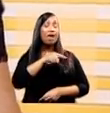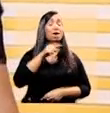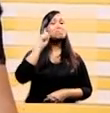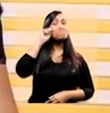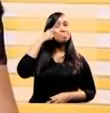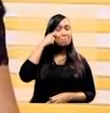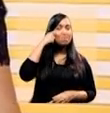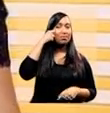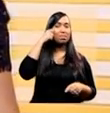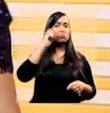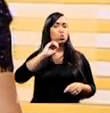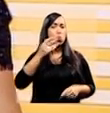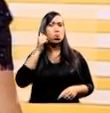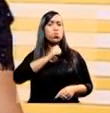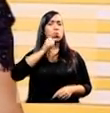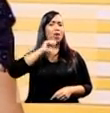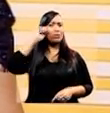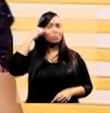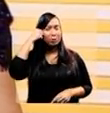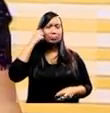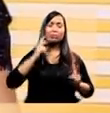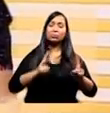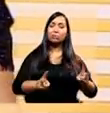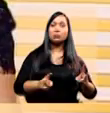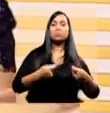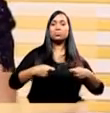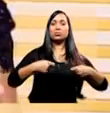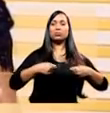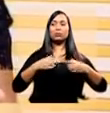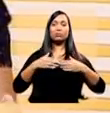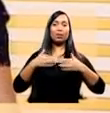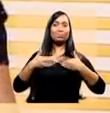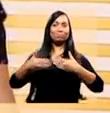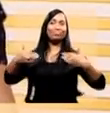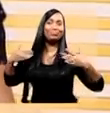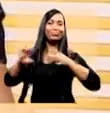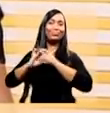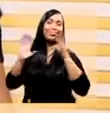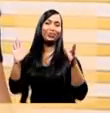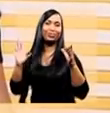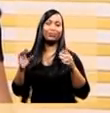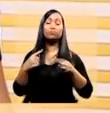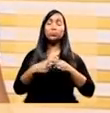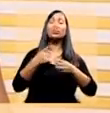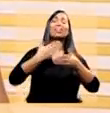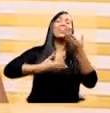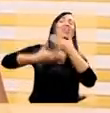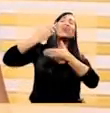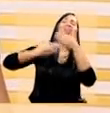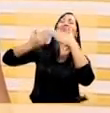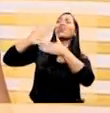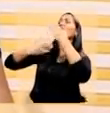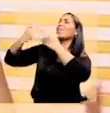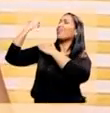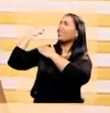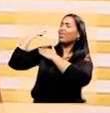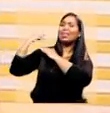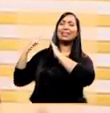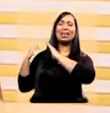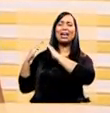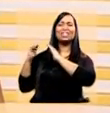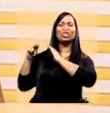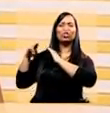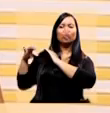os negros ou que as mulheres negras sempre têm que servir, porque foi construído isso desde a época das casas